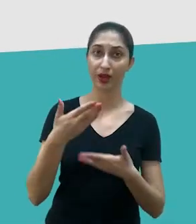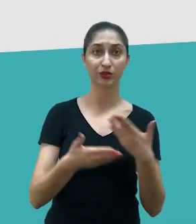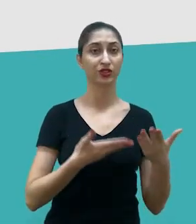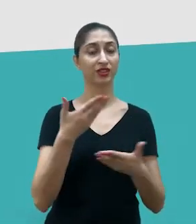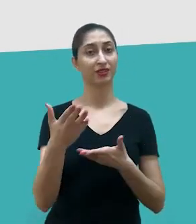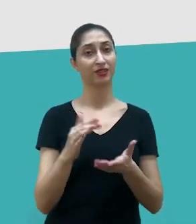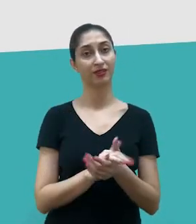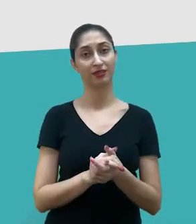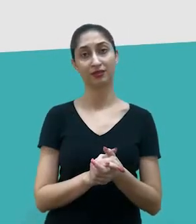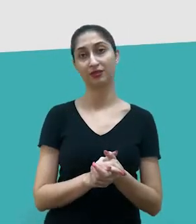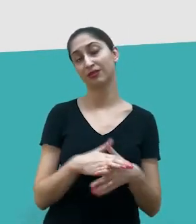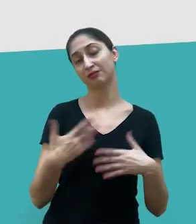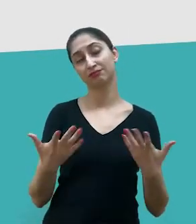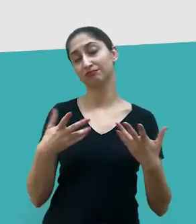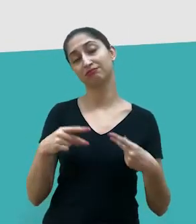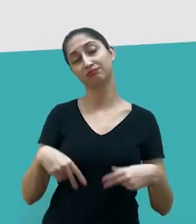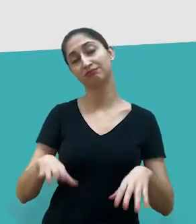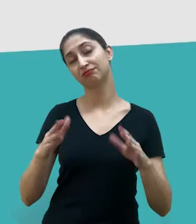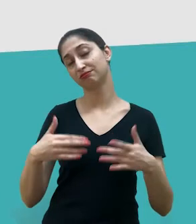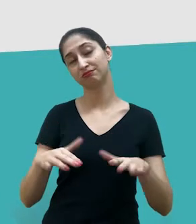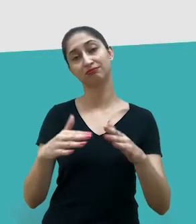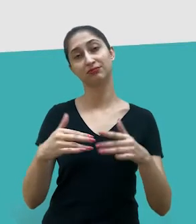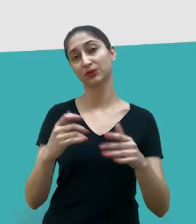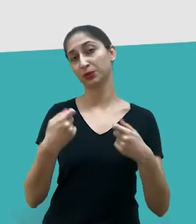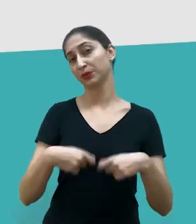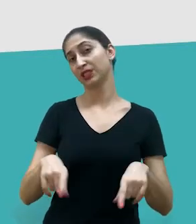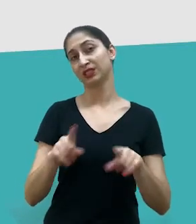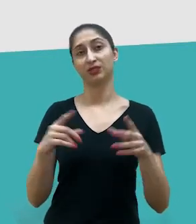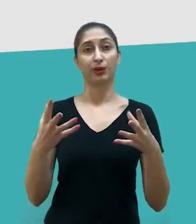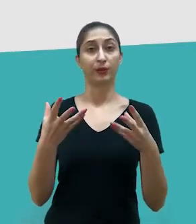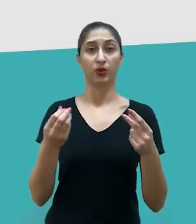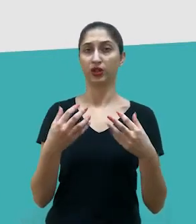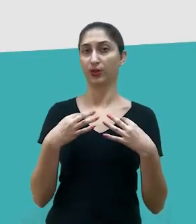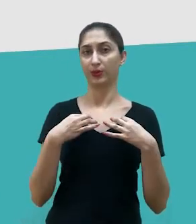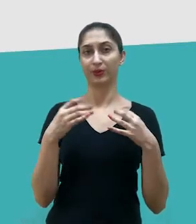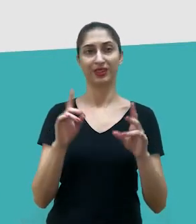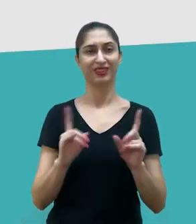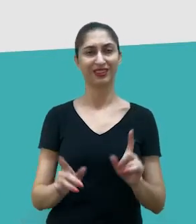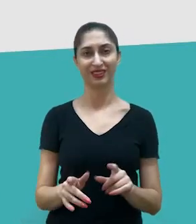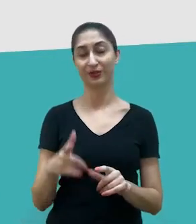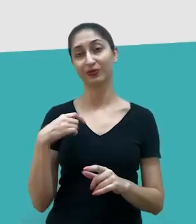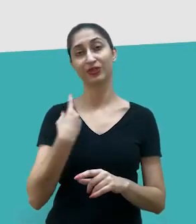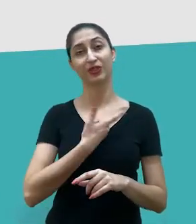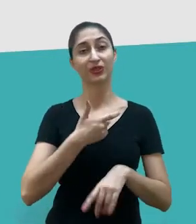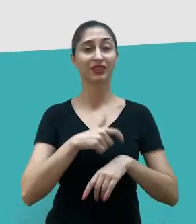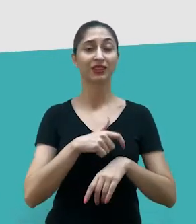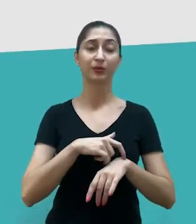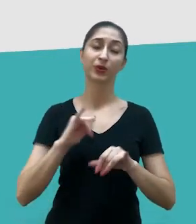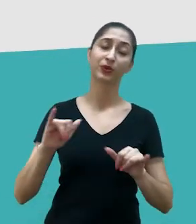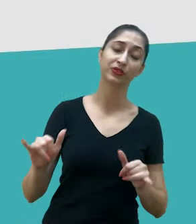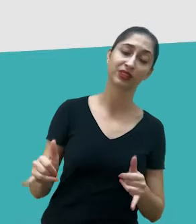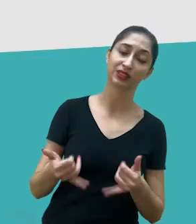compartilhar. E aí o ciclo vai demorando, a gente não precisa de tantas roupas, a gente vai tendo tempo de